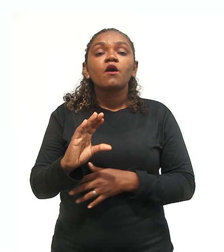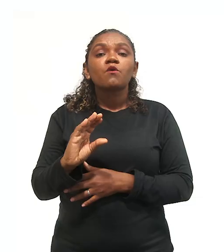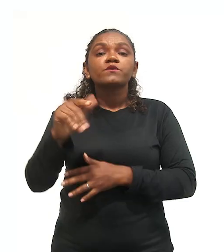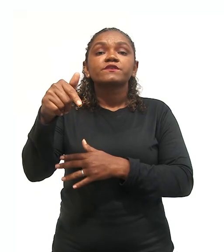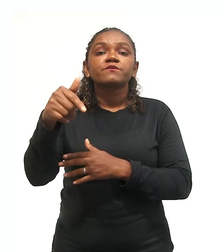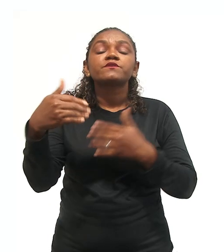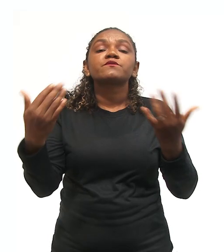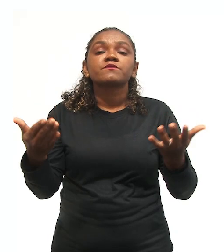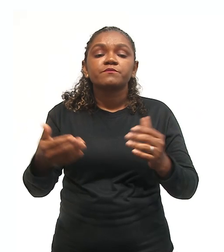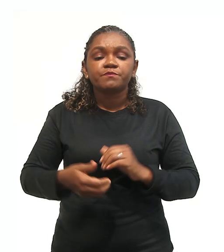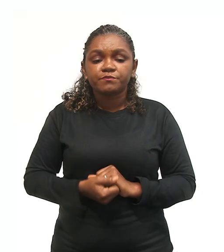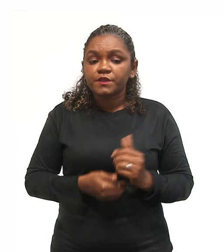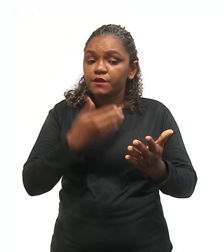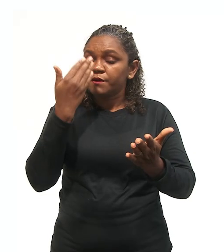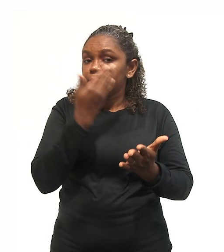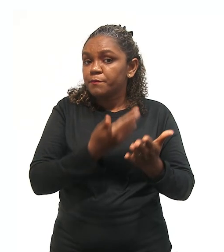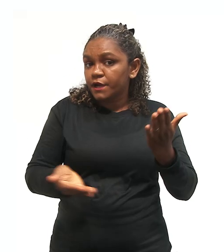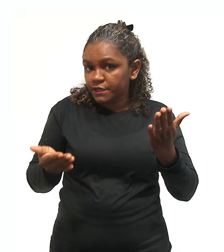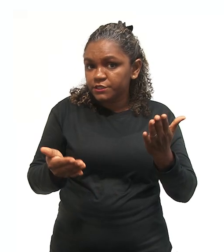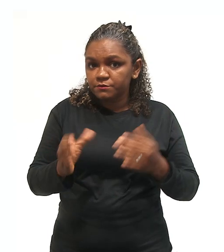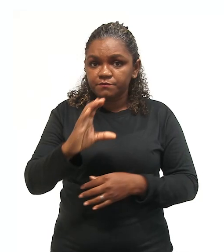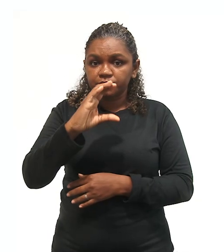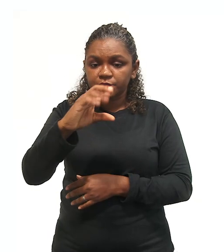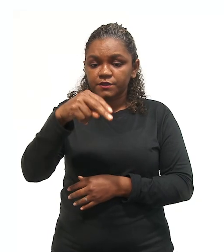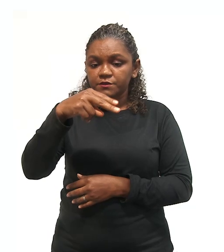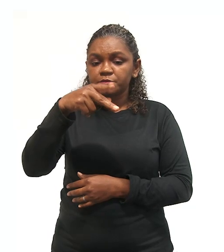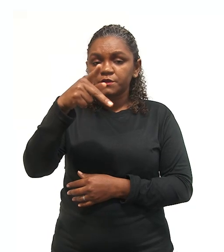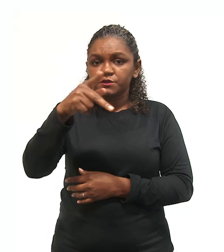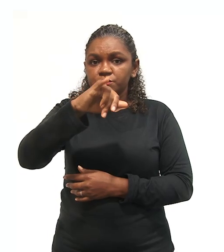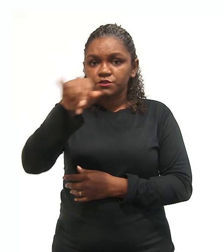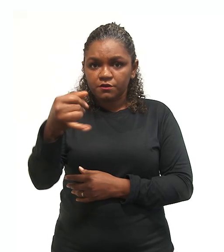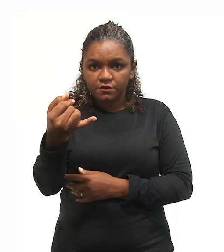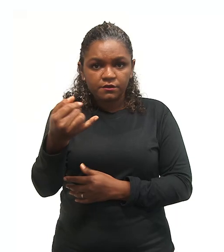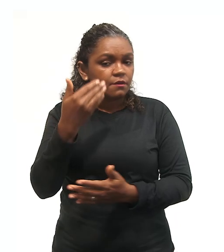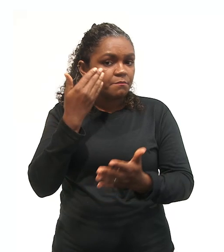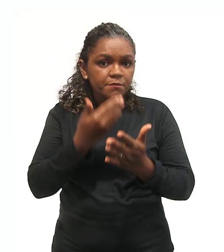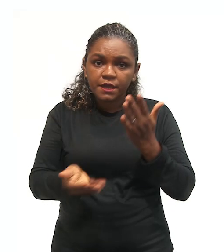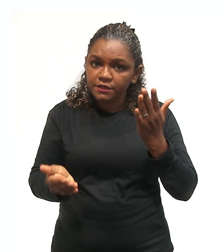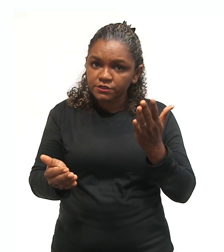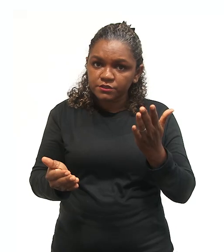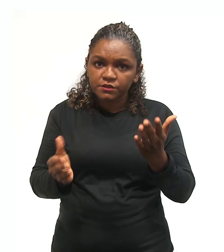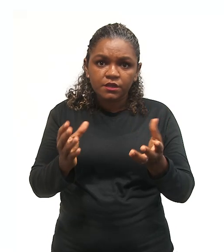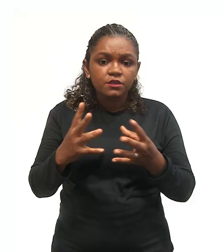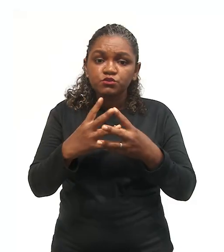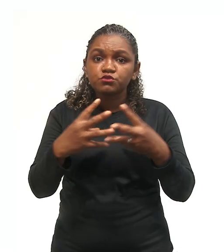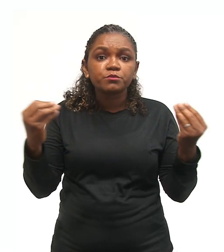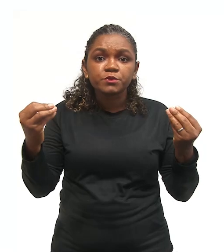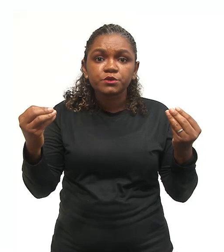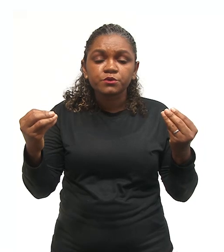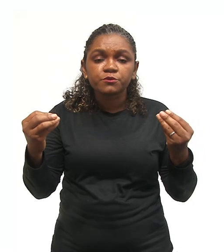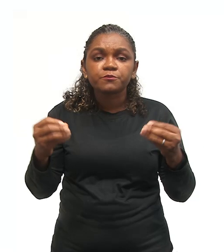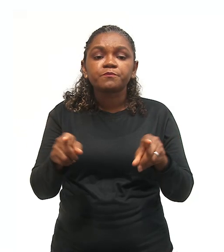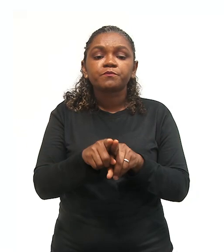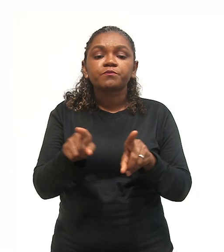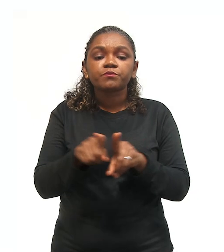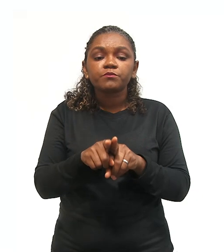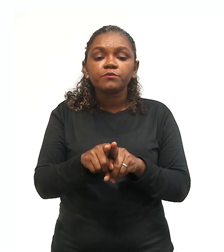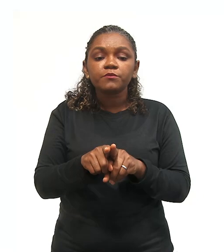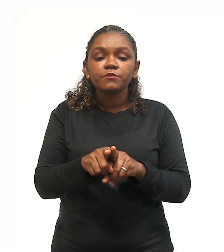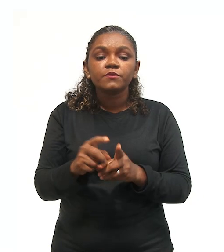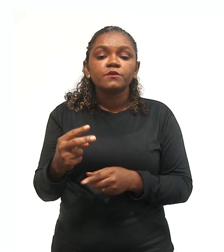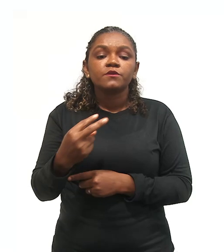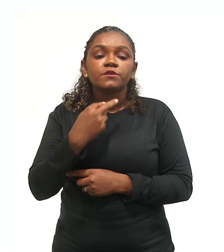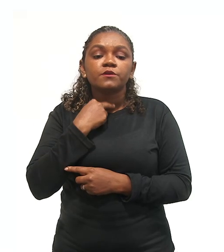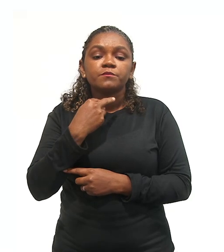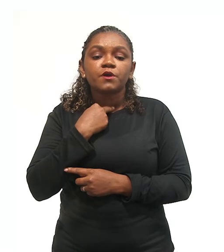da extinção? Perde a PJ, é como se ela não existisse mais, e a sociedade não pode